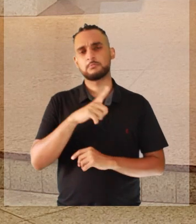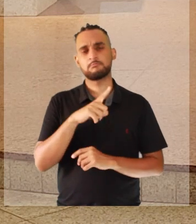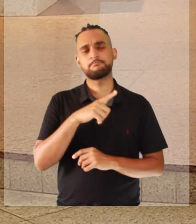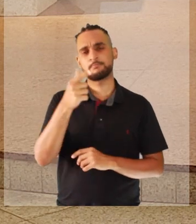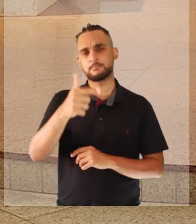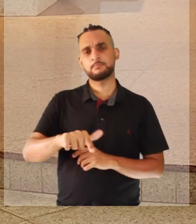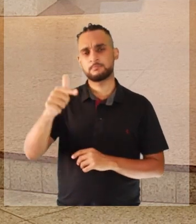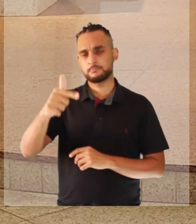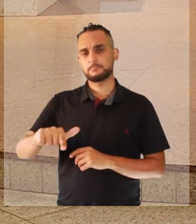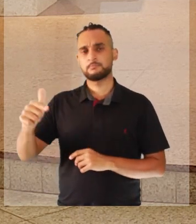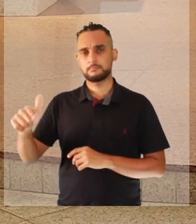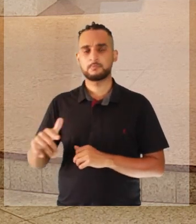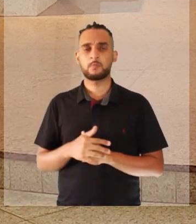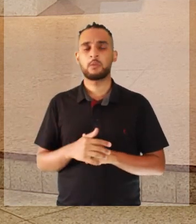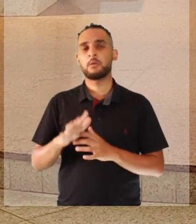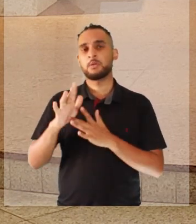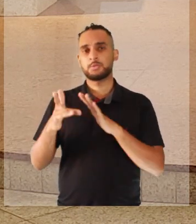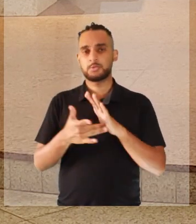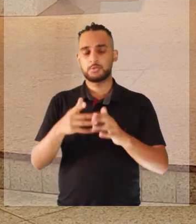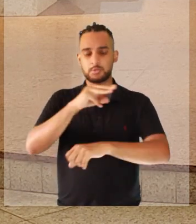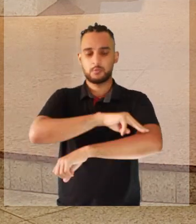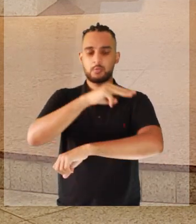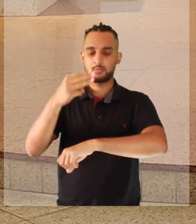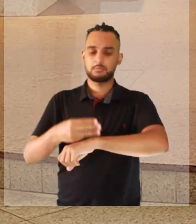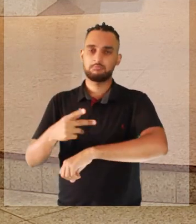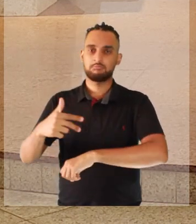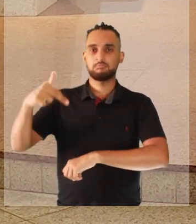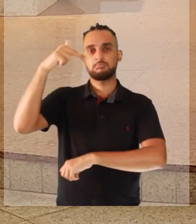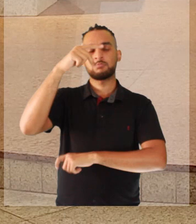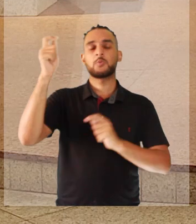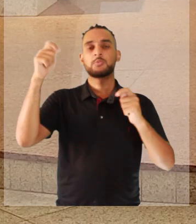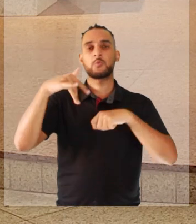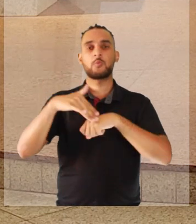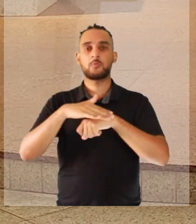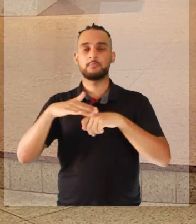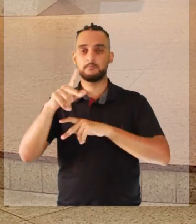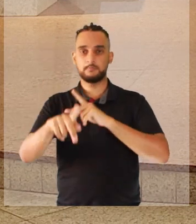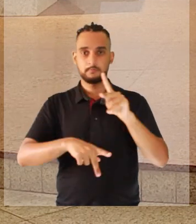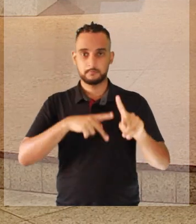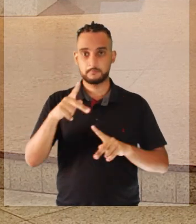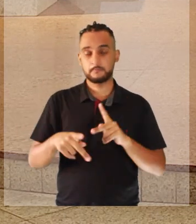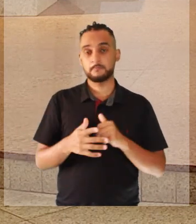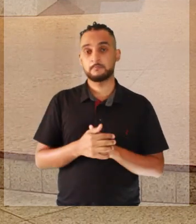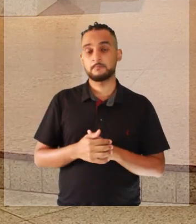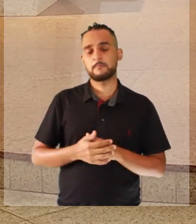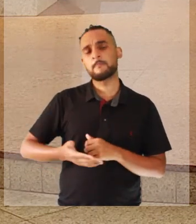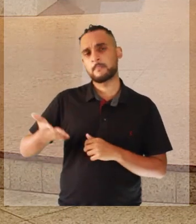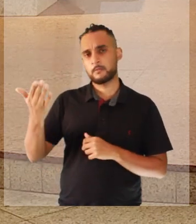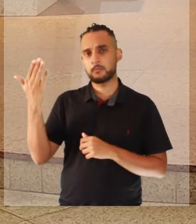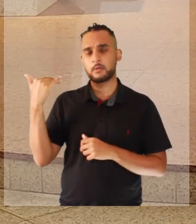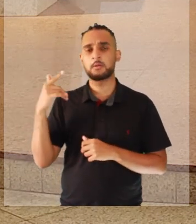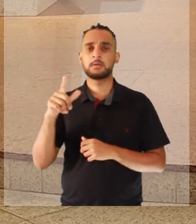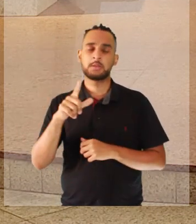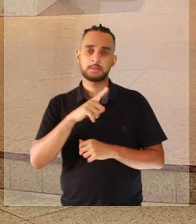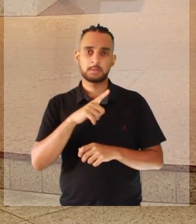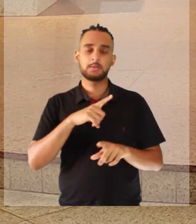também encontramos por várias vezes Jesus subindo a montanha para poder falar com o povo.